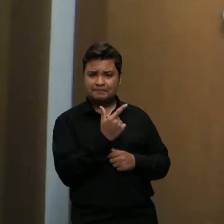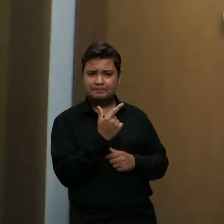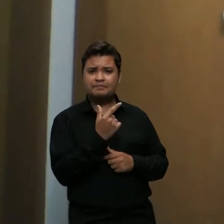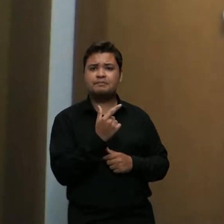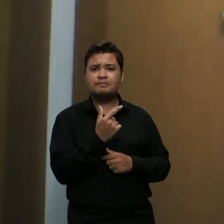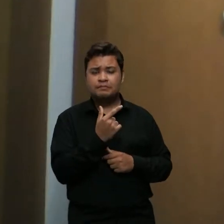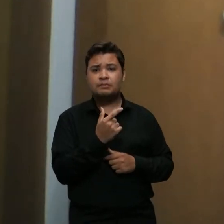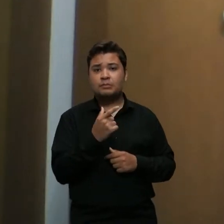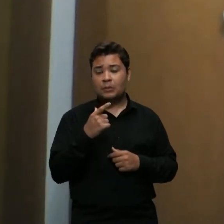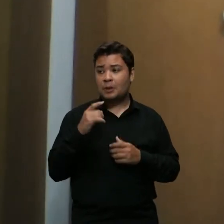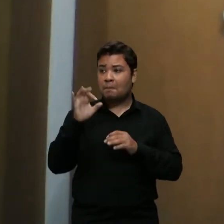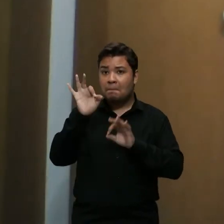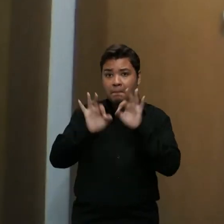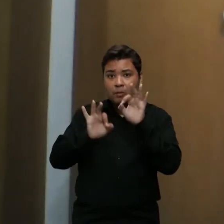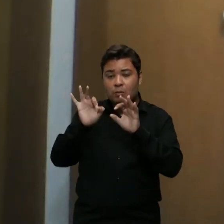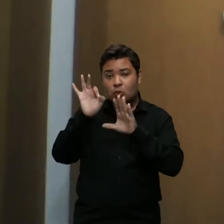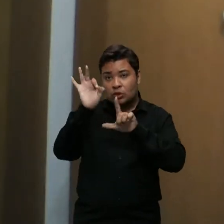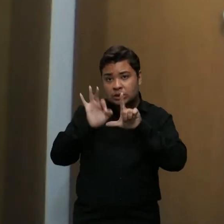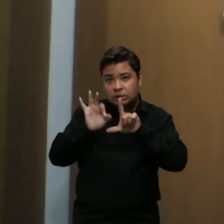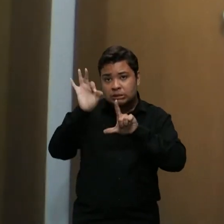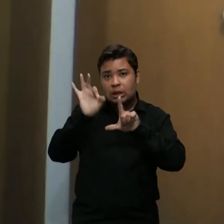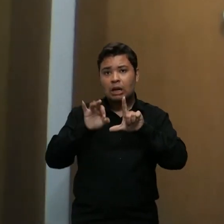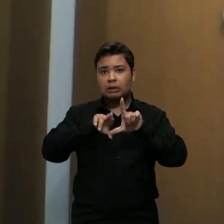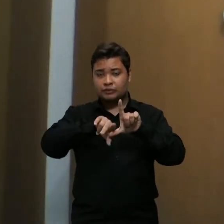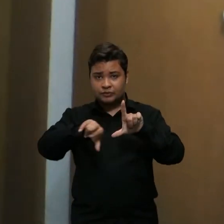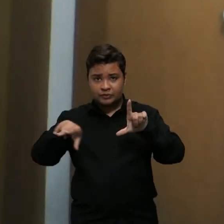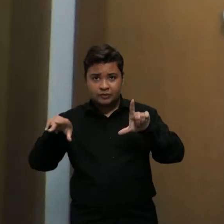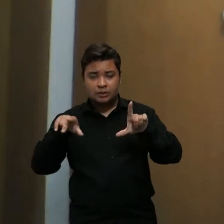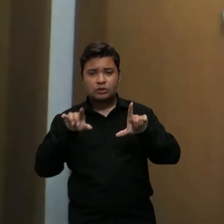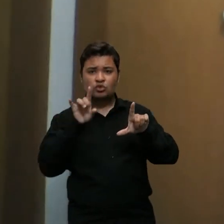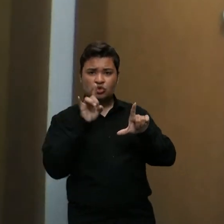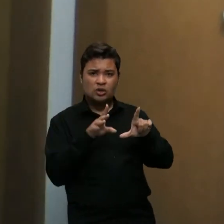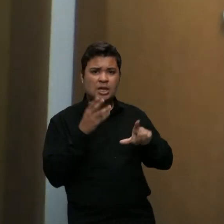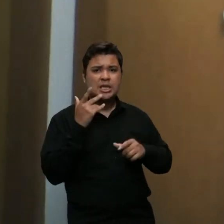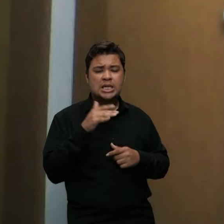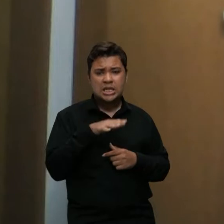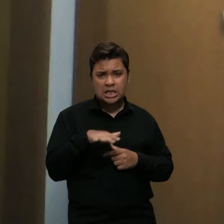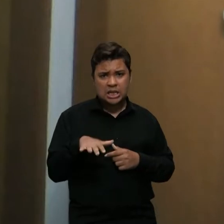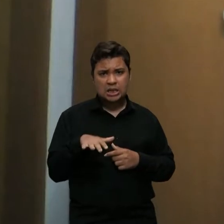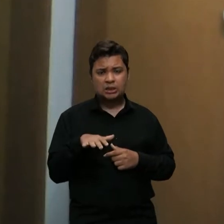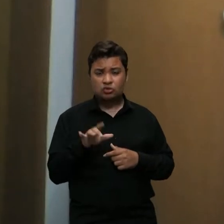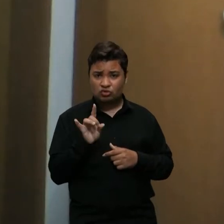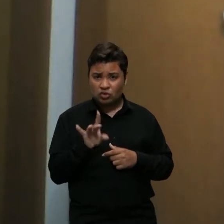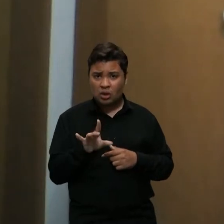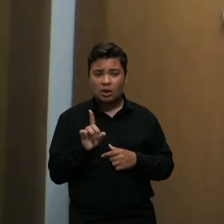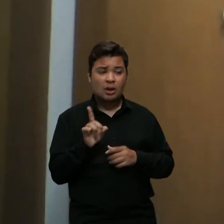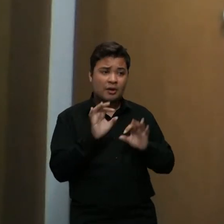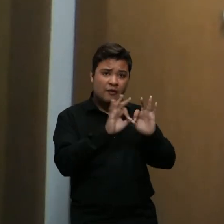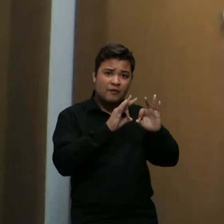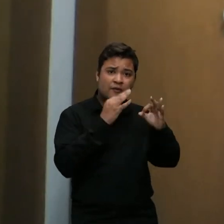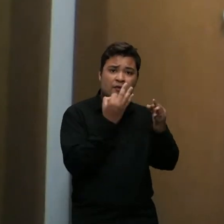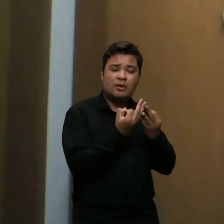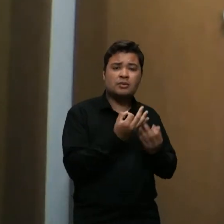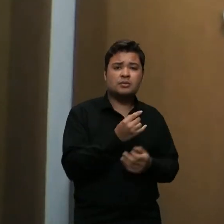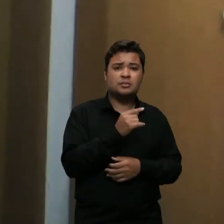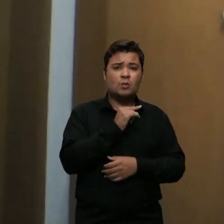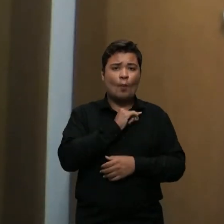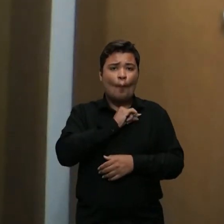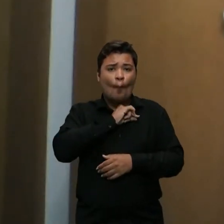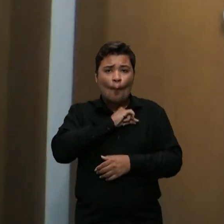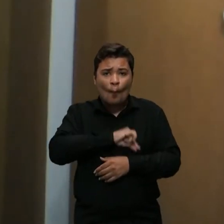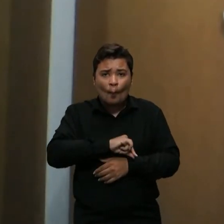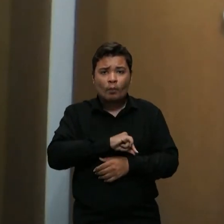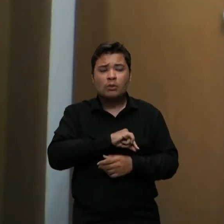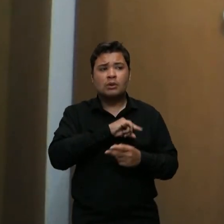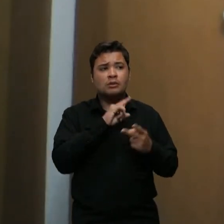desses indicadores, não é somente a presença da criança menor de 10 anos, é também uma família que tem uma baixa renda, uma baixa